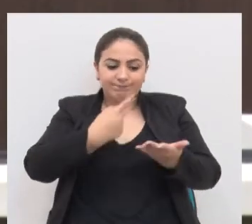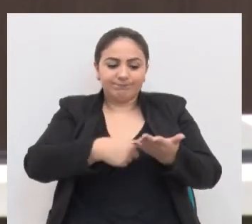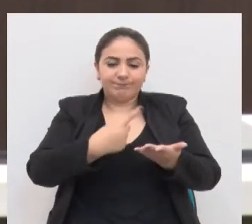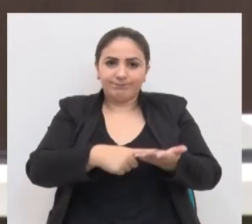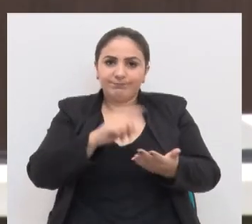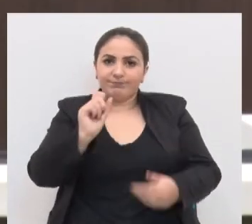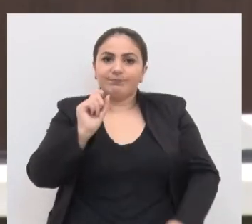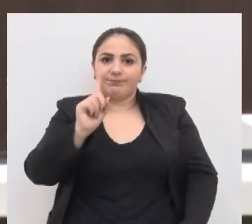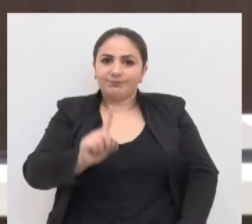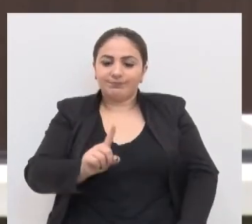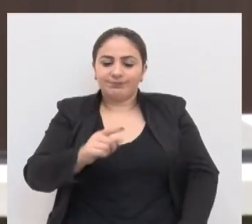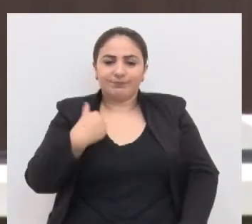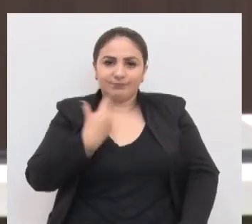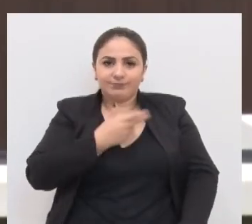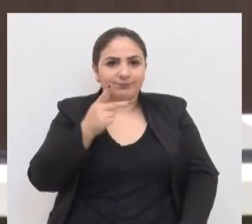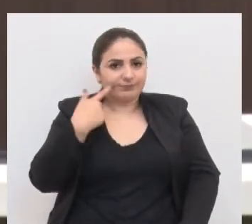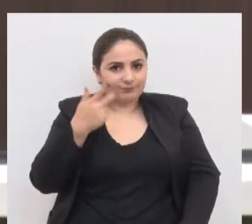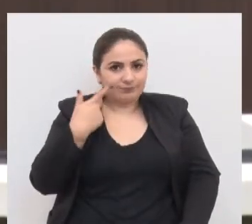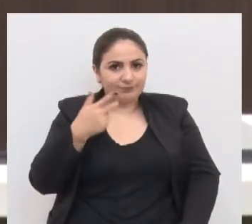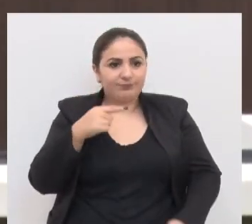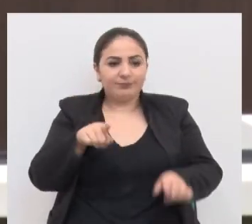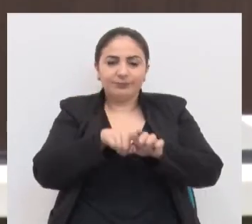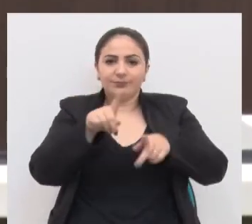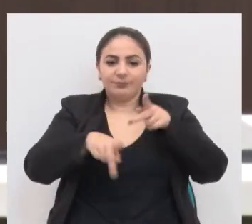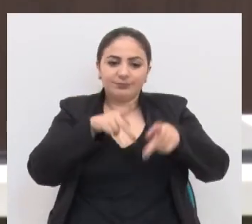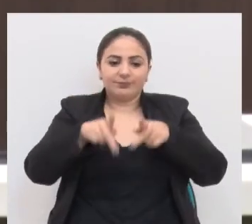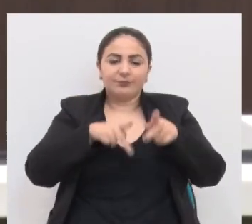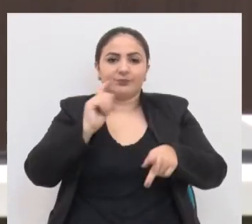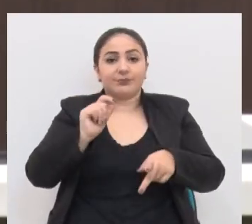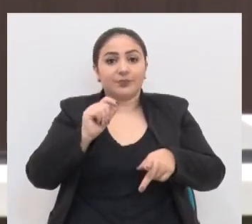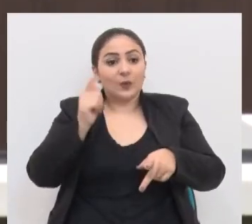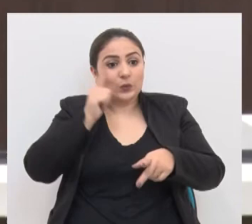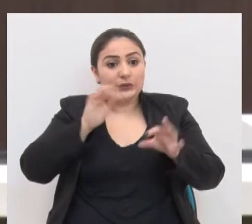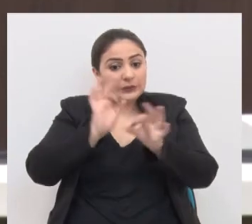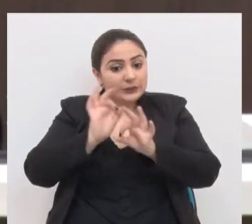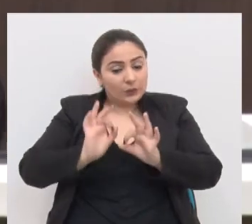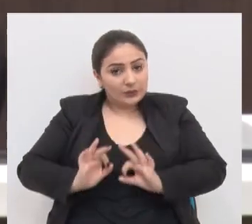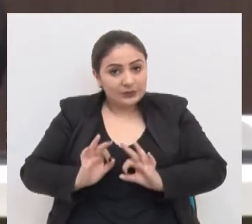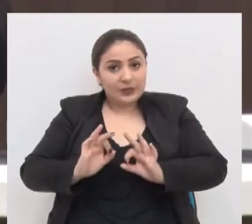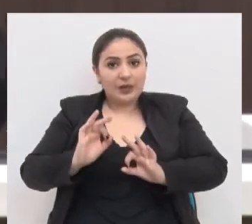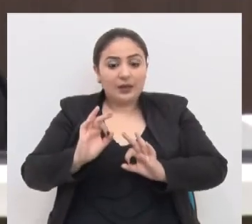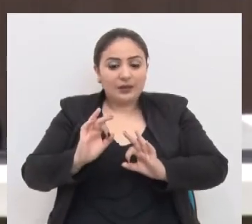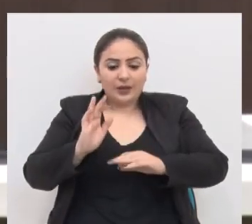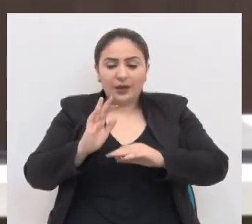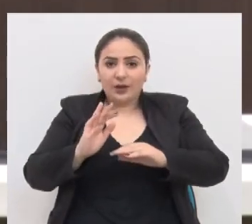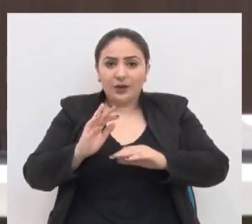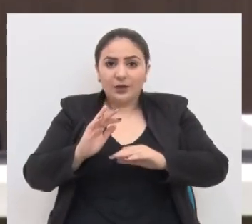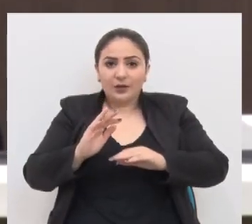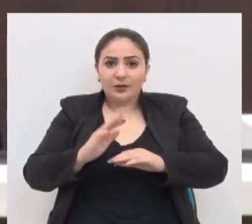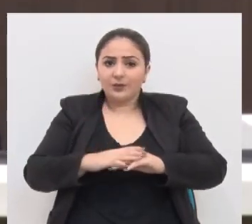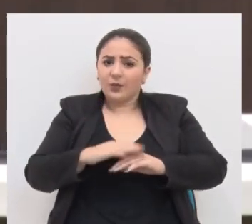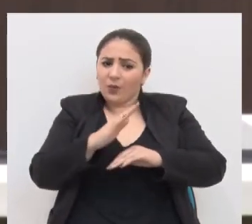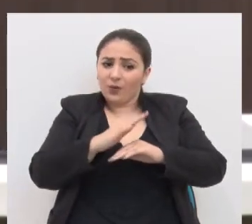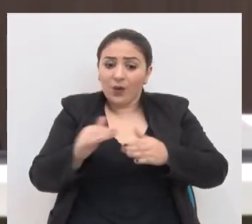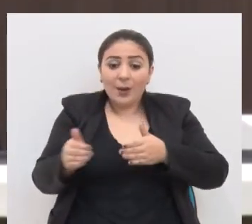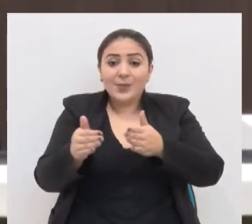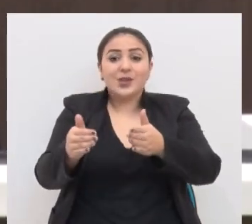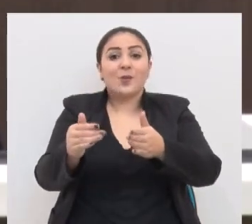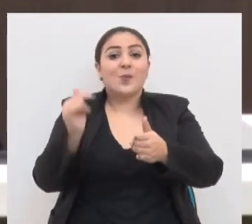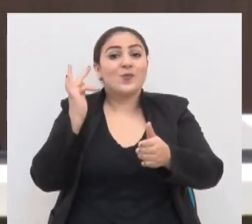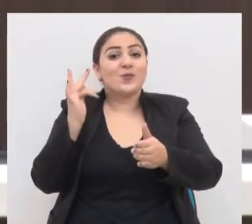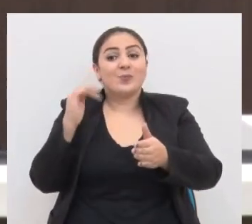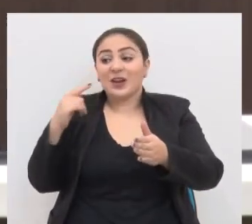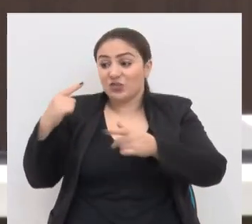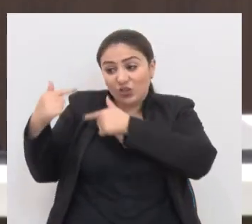nosso compromisso, de nós vereadores e a população, é de preparar o caminho para as